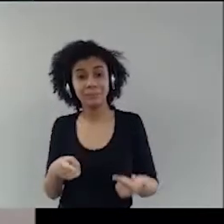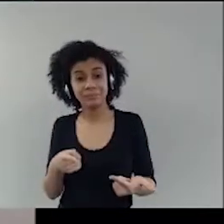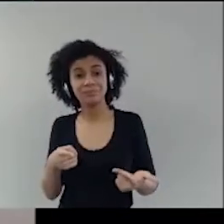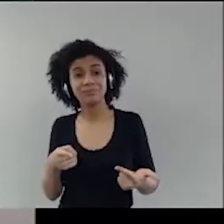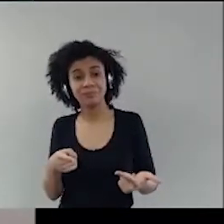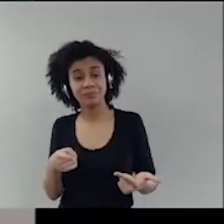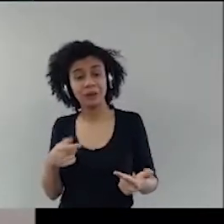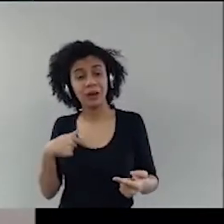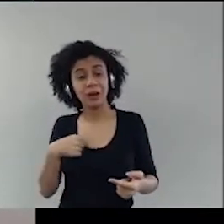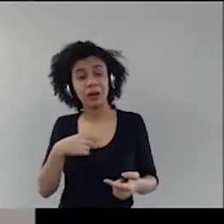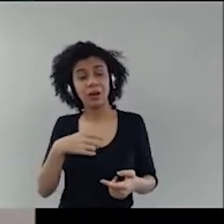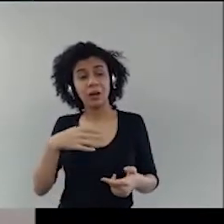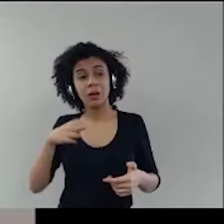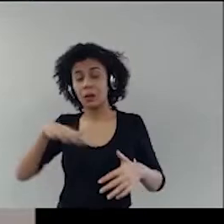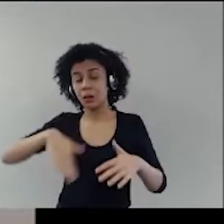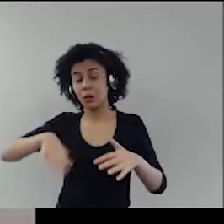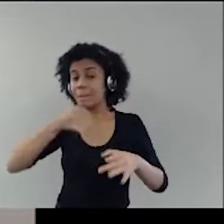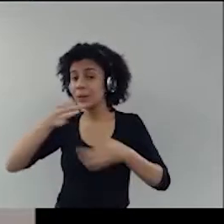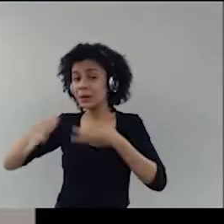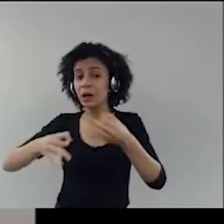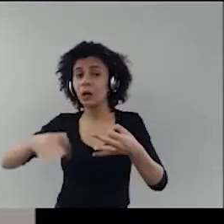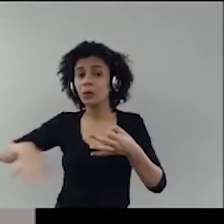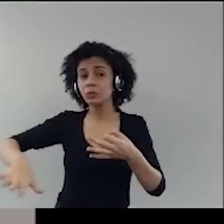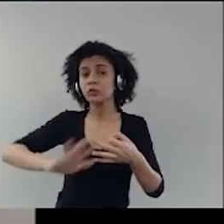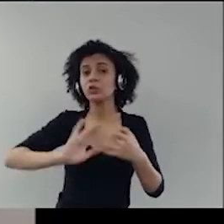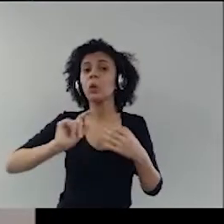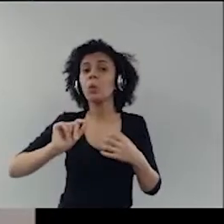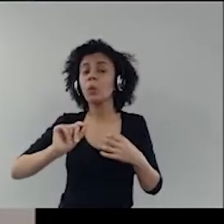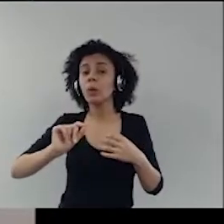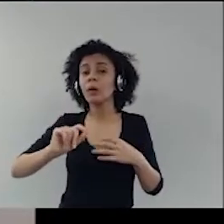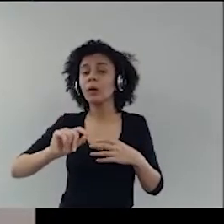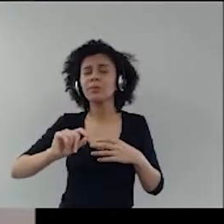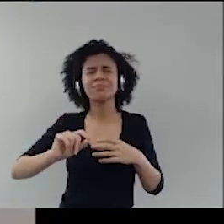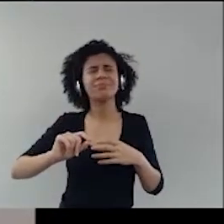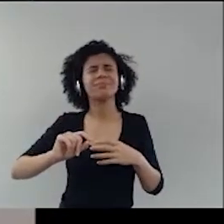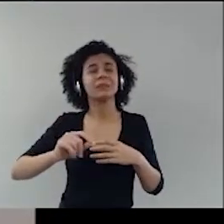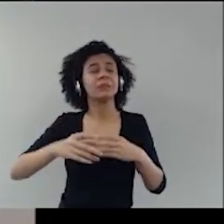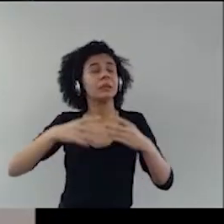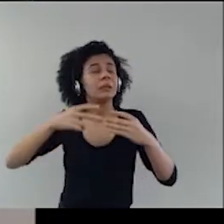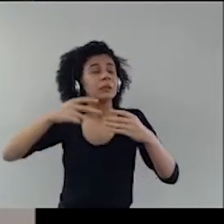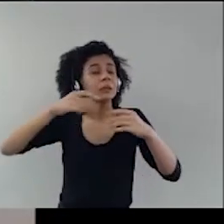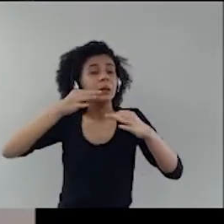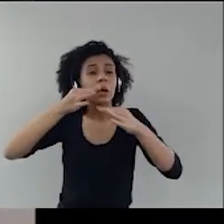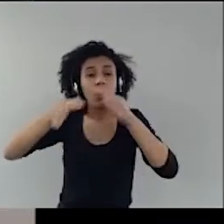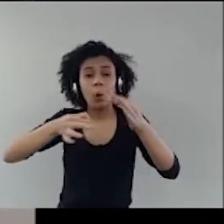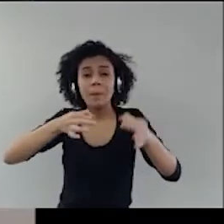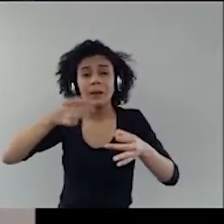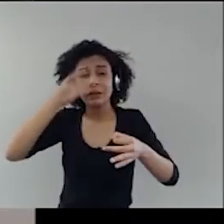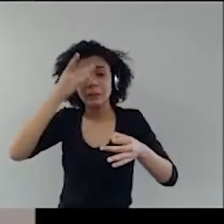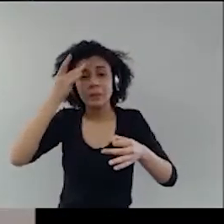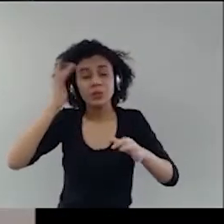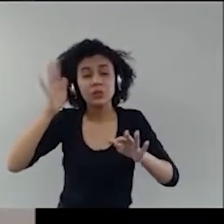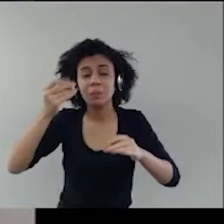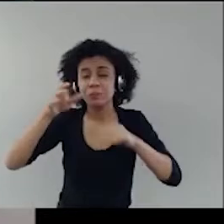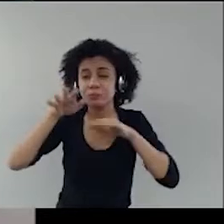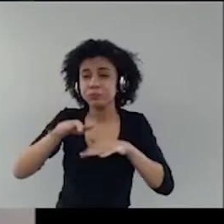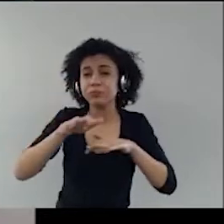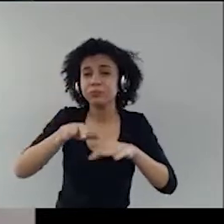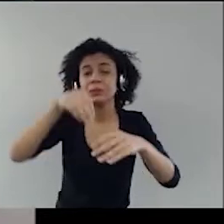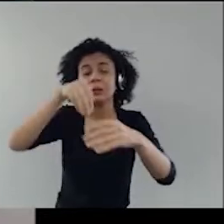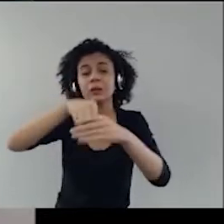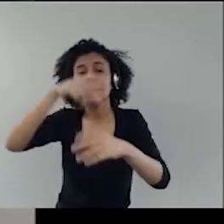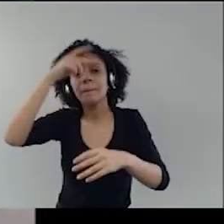a recomendação que se editou foi objeto de inúmeros protestos dos membros do Ministério Público